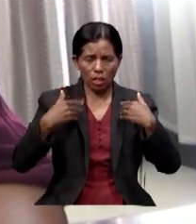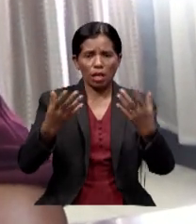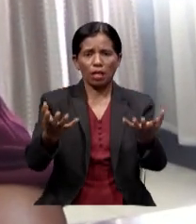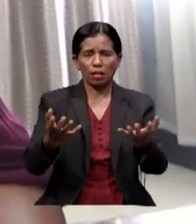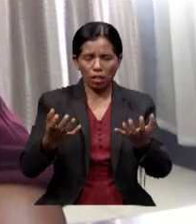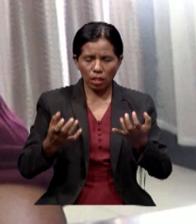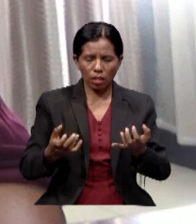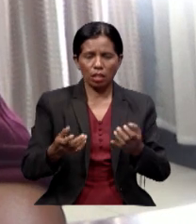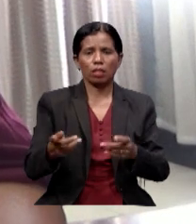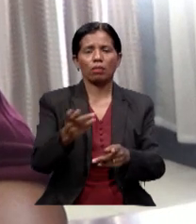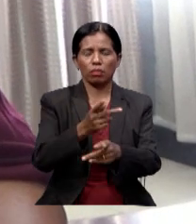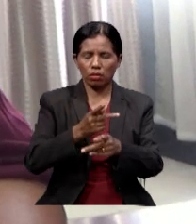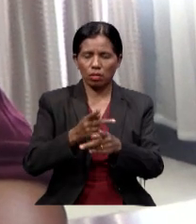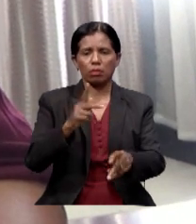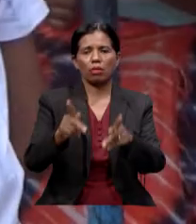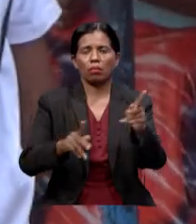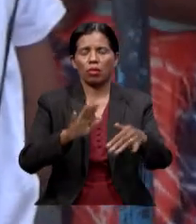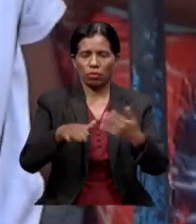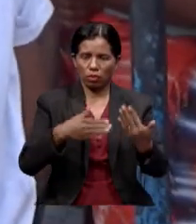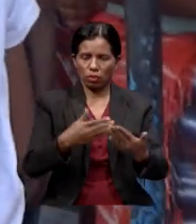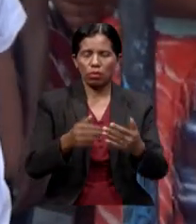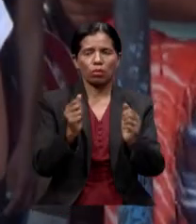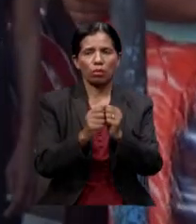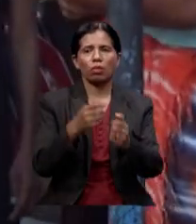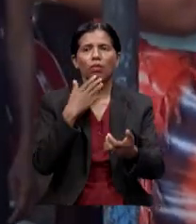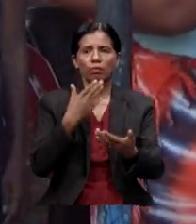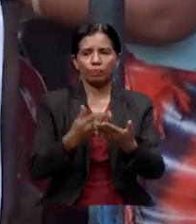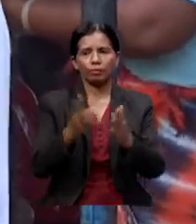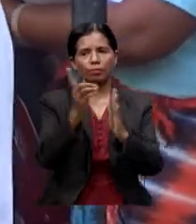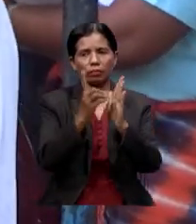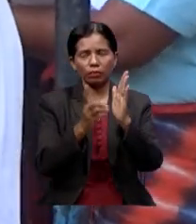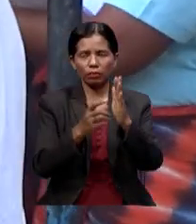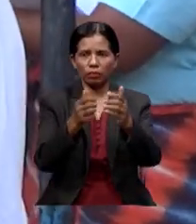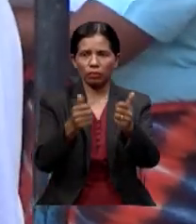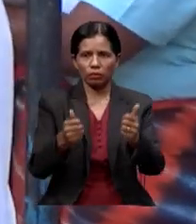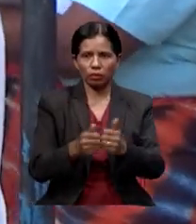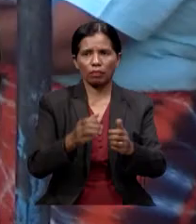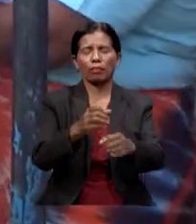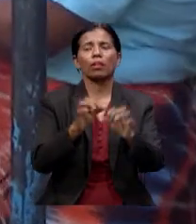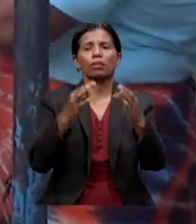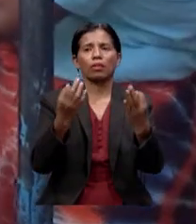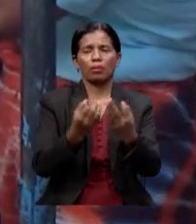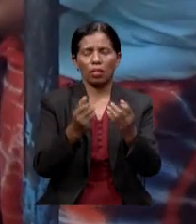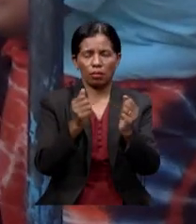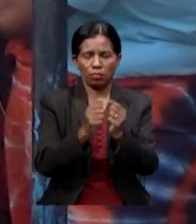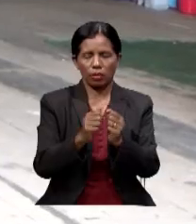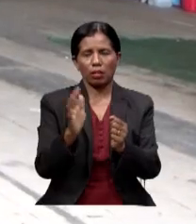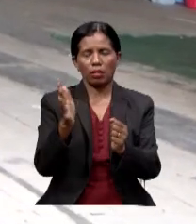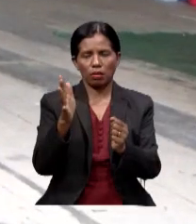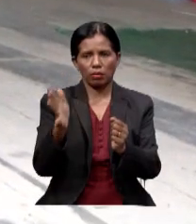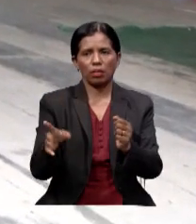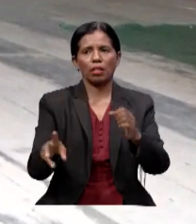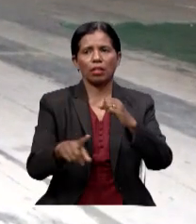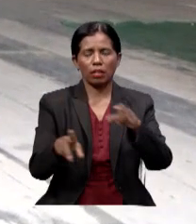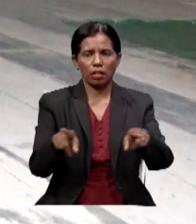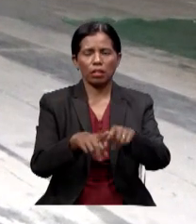assegura bem-estar nia povo nia. Tuirados nebe autoridade local recolha família umakain limanulu mak sai vítima ba incêndio